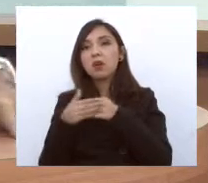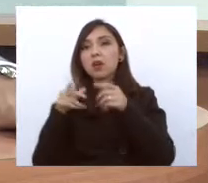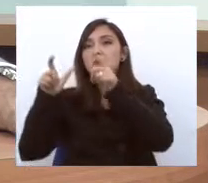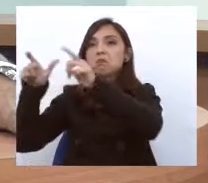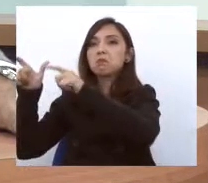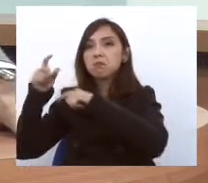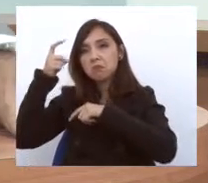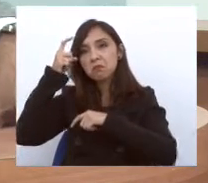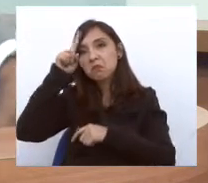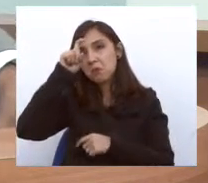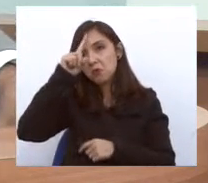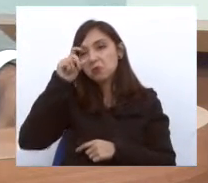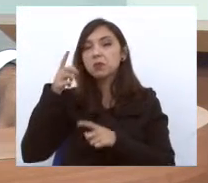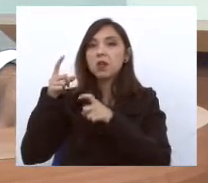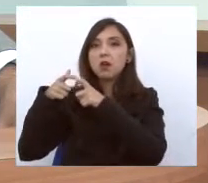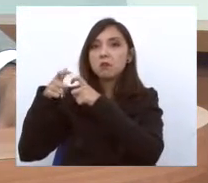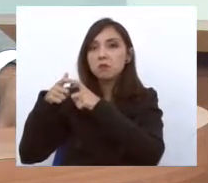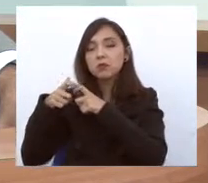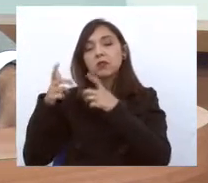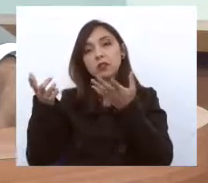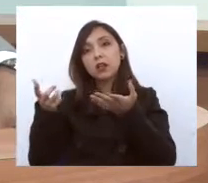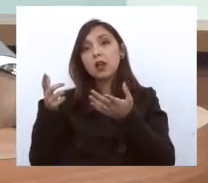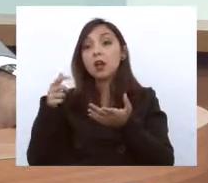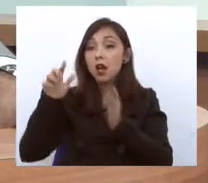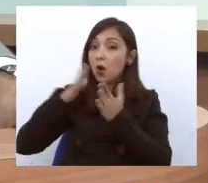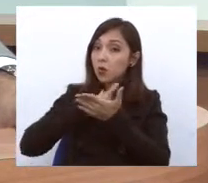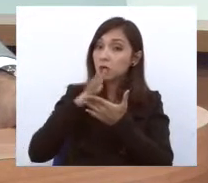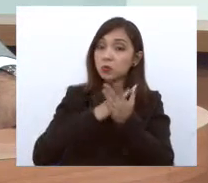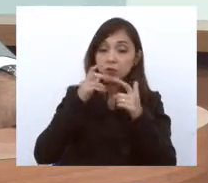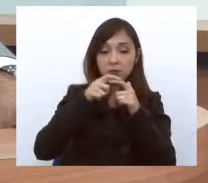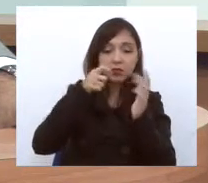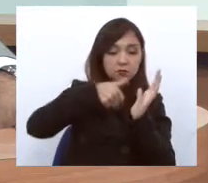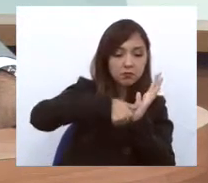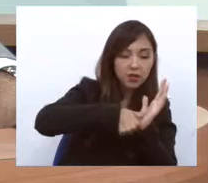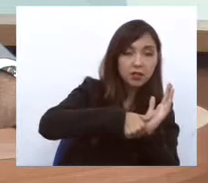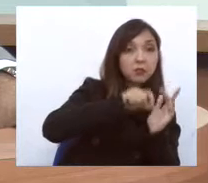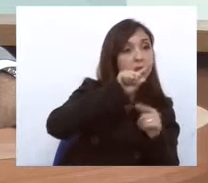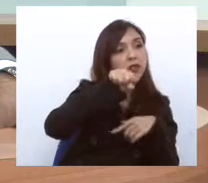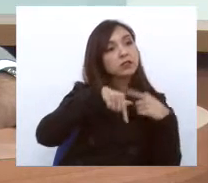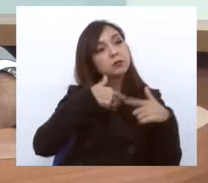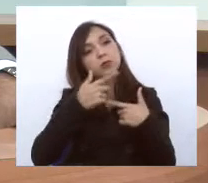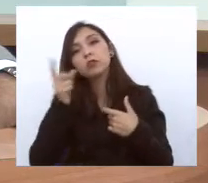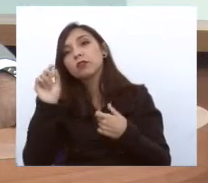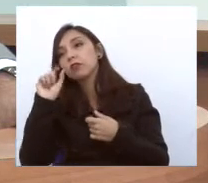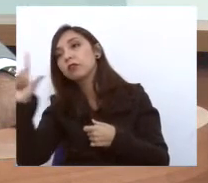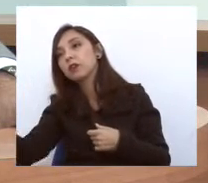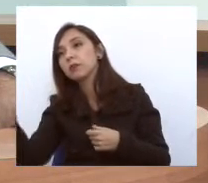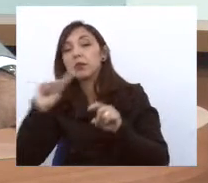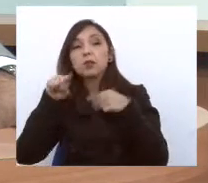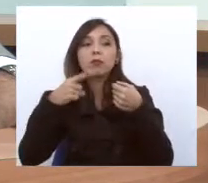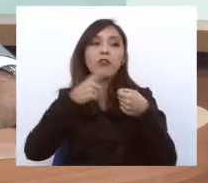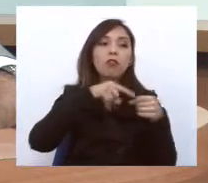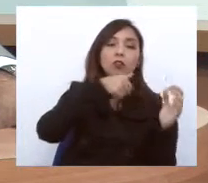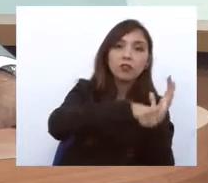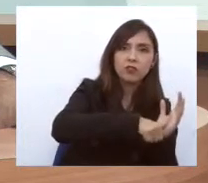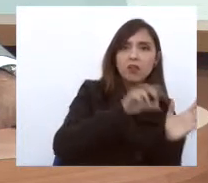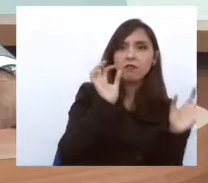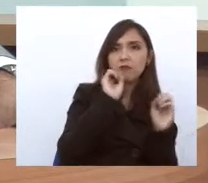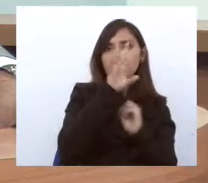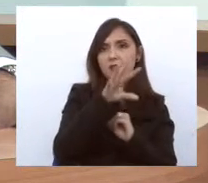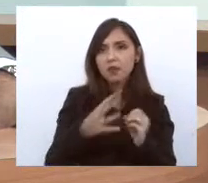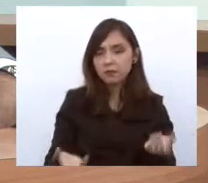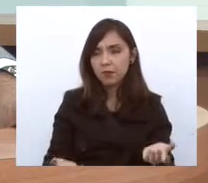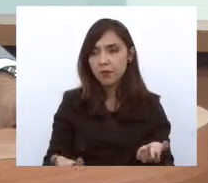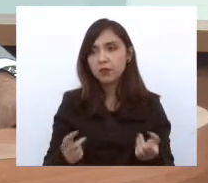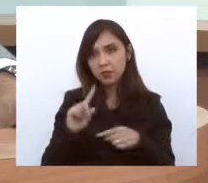cidade que a gente procurar, nós temos médicos que estão marcando ponto e não estão trabalhando, estão indo embora. Vou trazer algumas situações